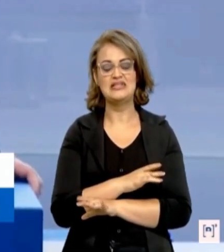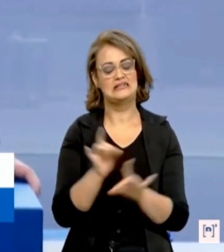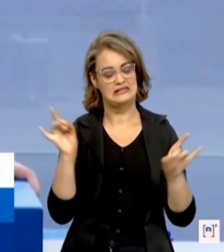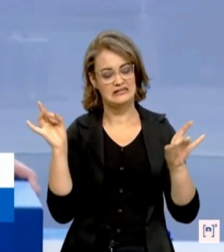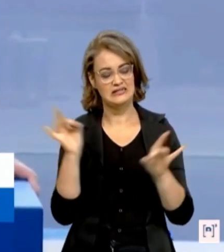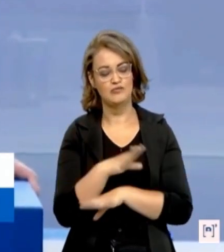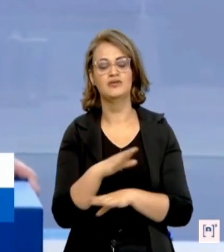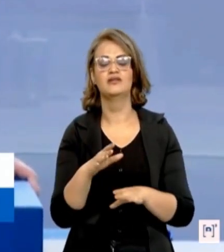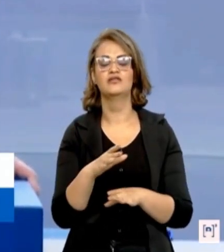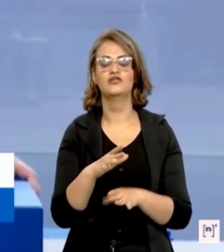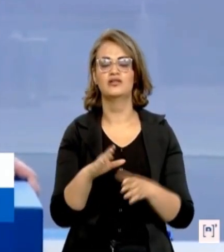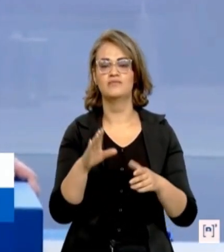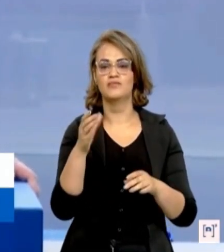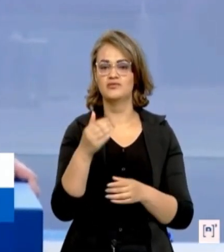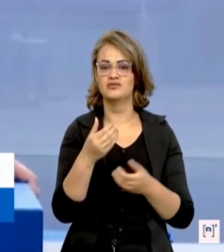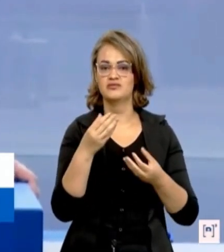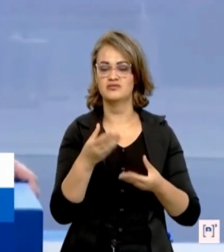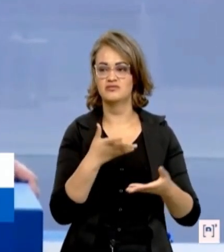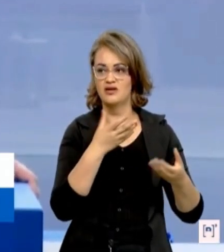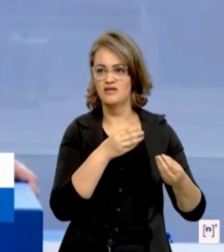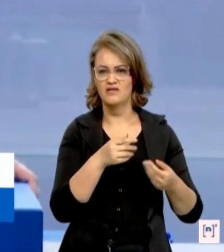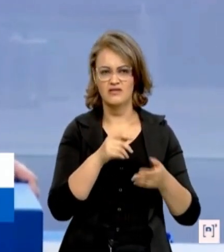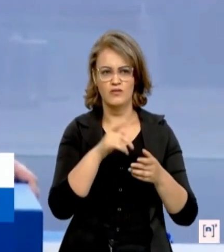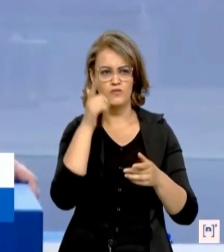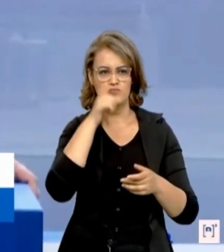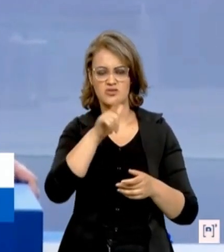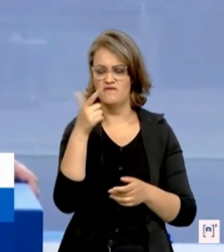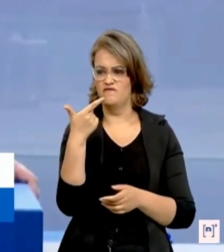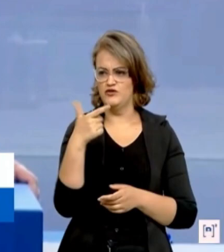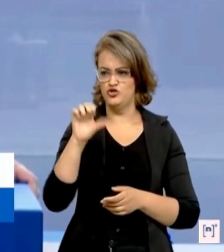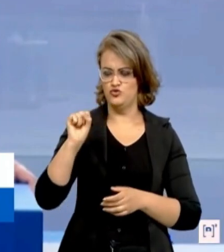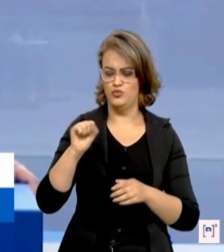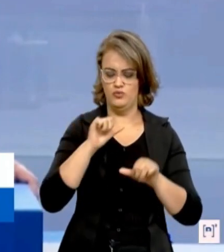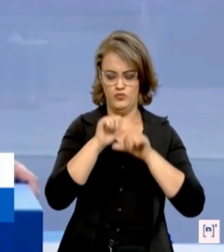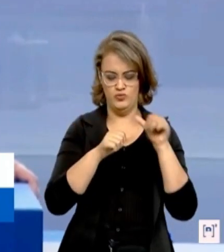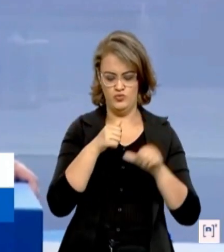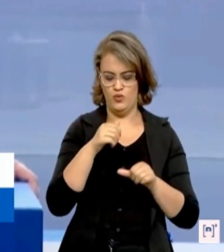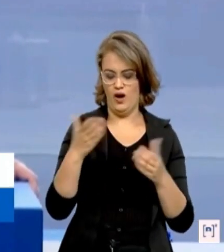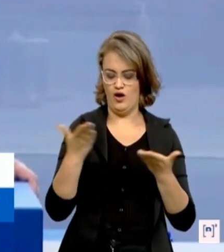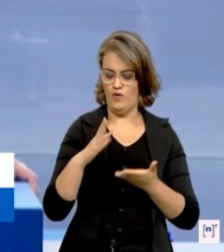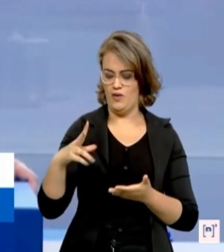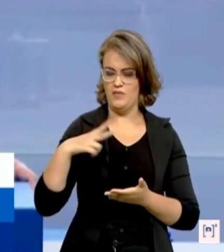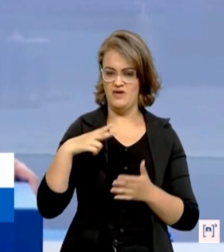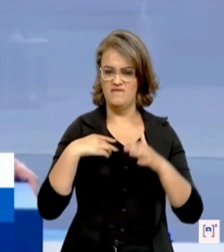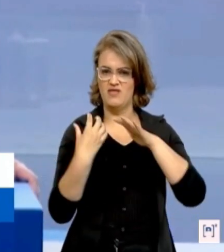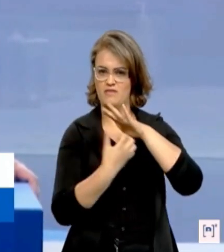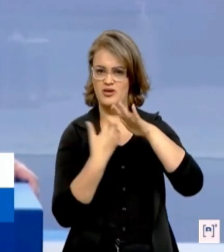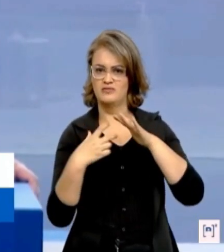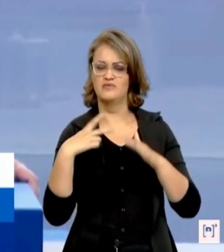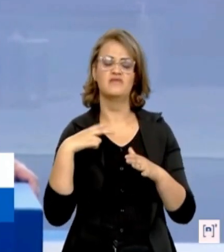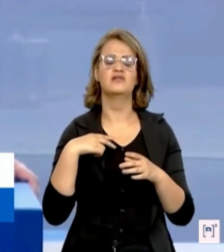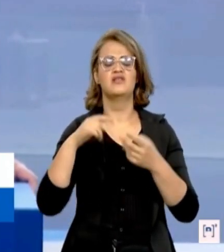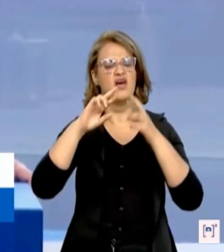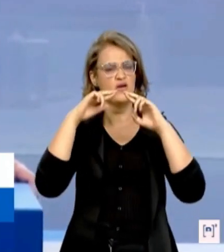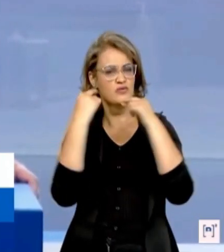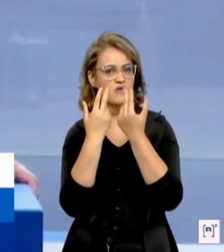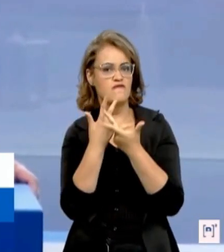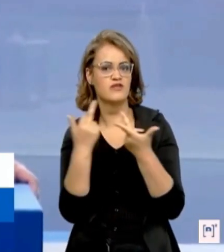Acabando depois de transferir 28 ativos para a iniciativa privada, depois de fazer 15 reuniões com